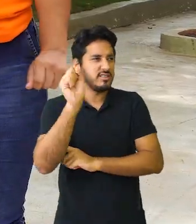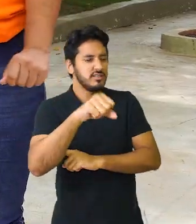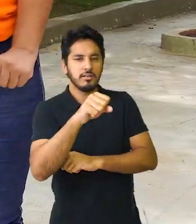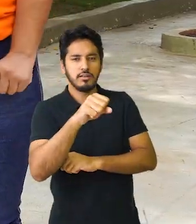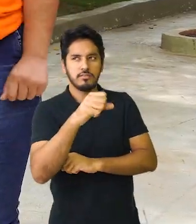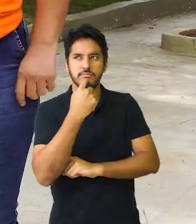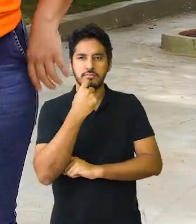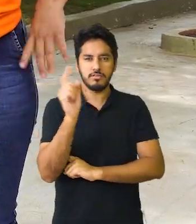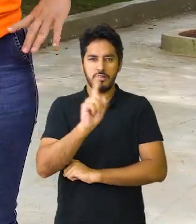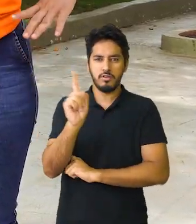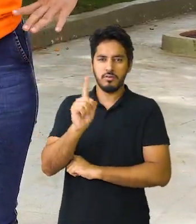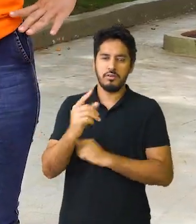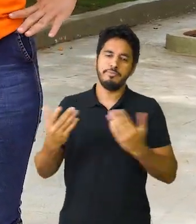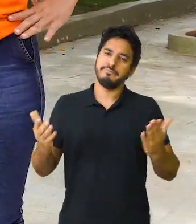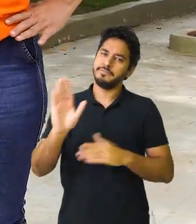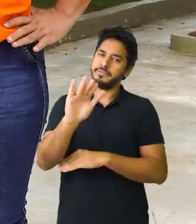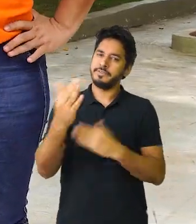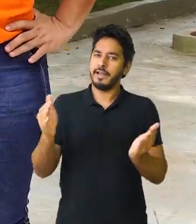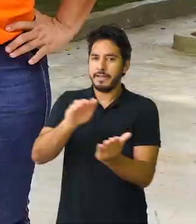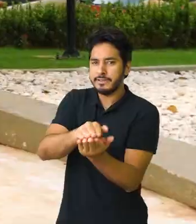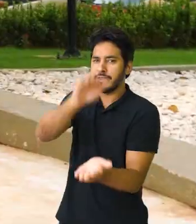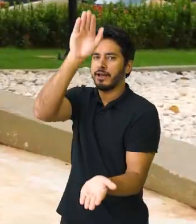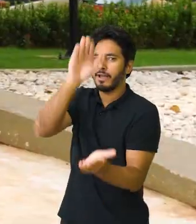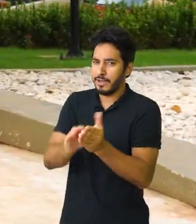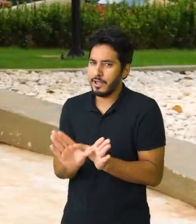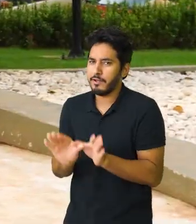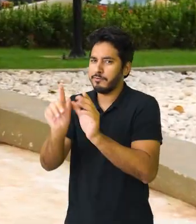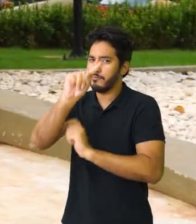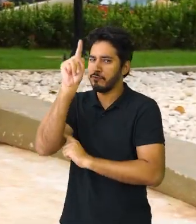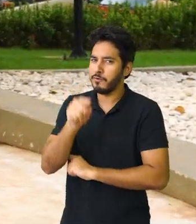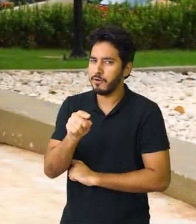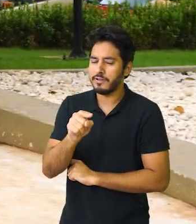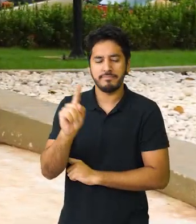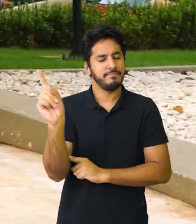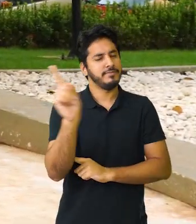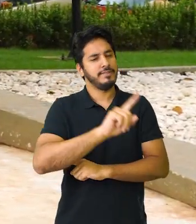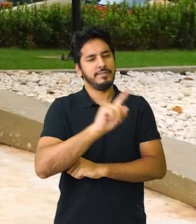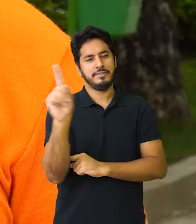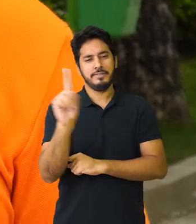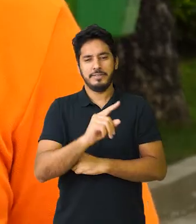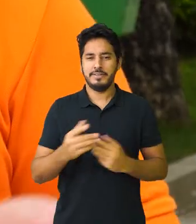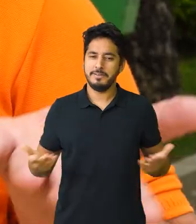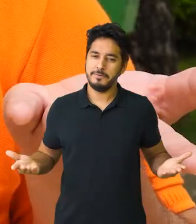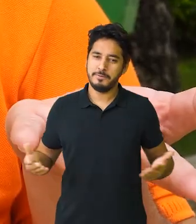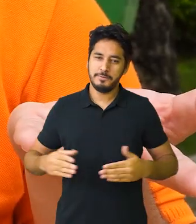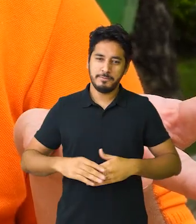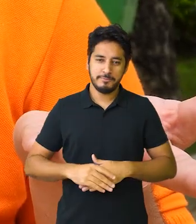Sim! Não! Gente, jacaré voa? Não!